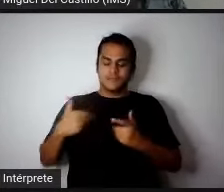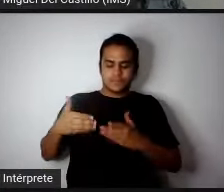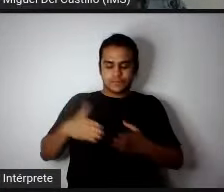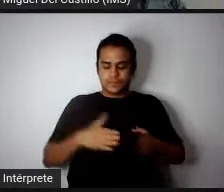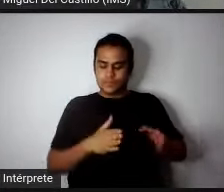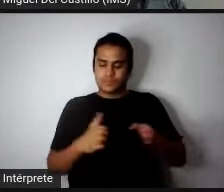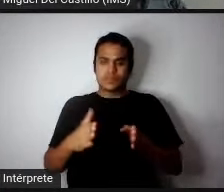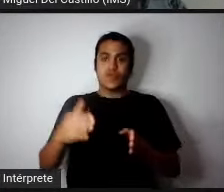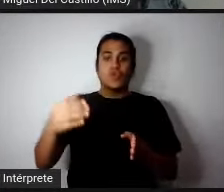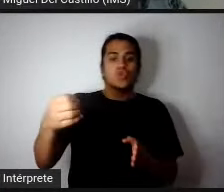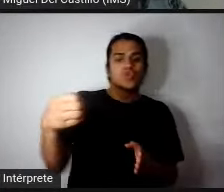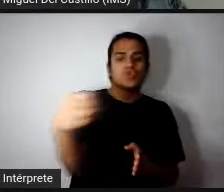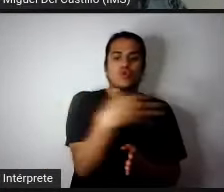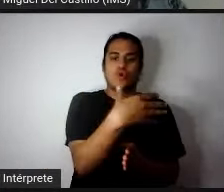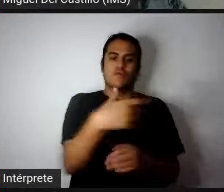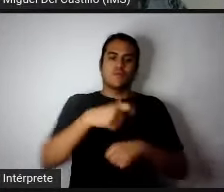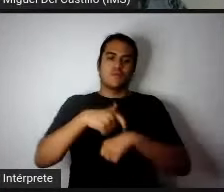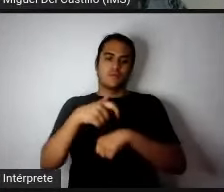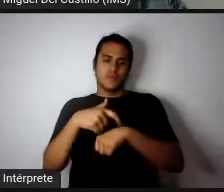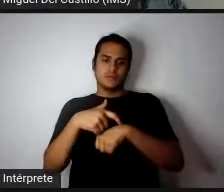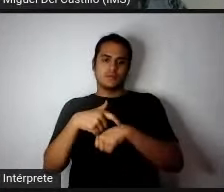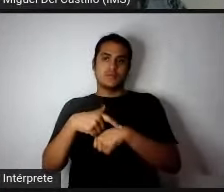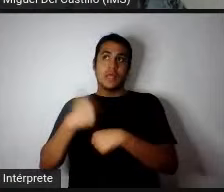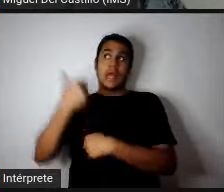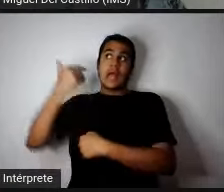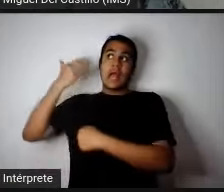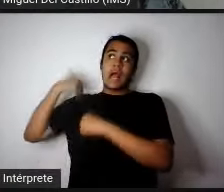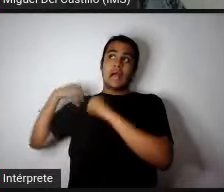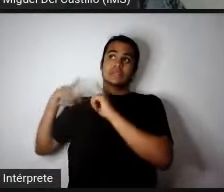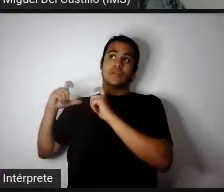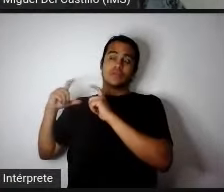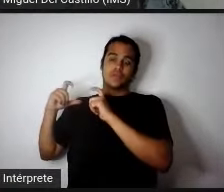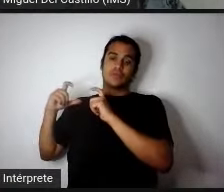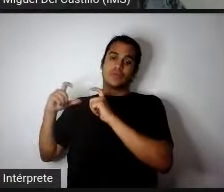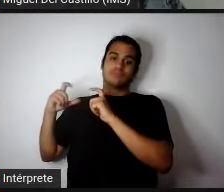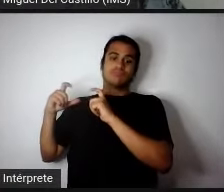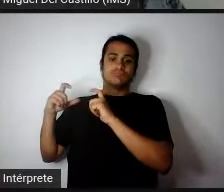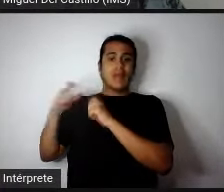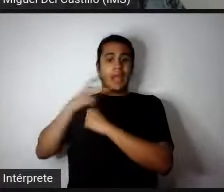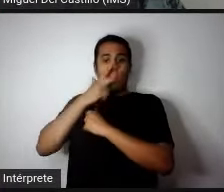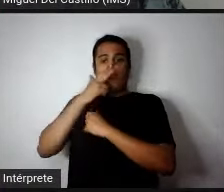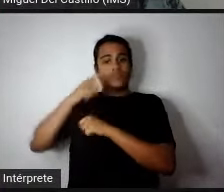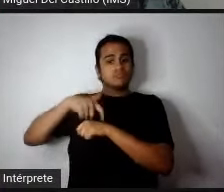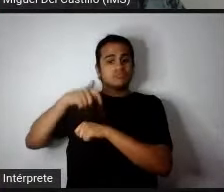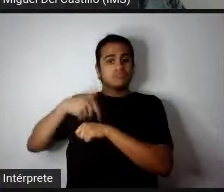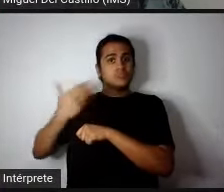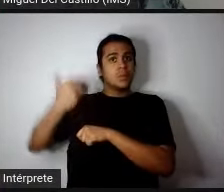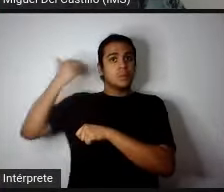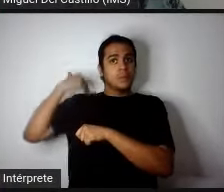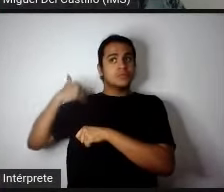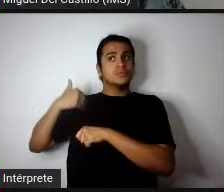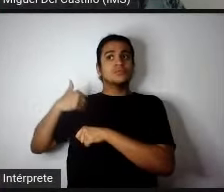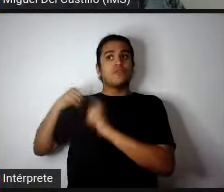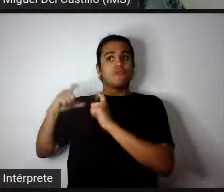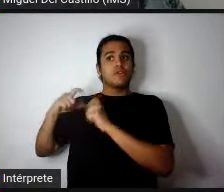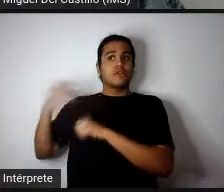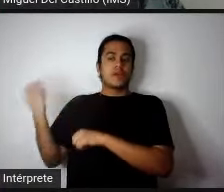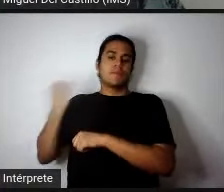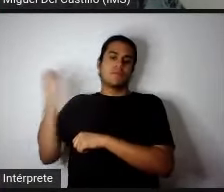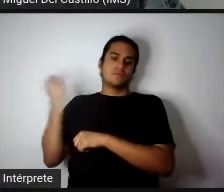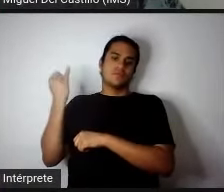Então, antes era a fotografia. Eu acho que a fotografia era necessária para aquilo, mas acho que